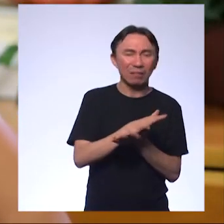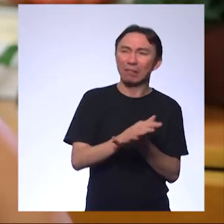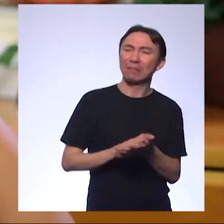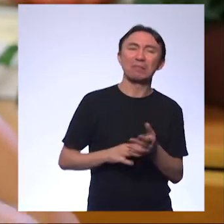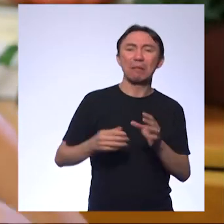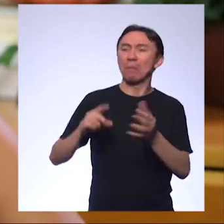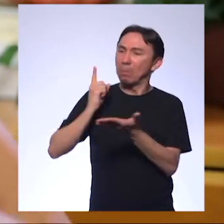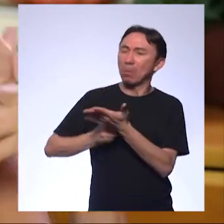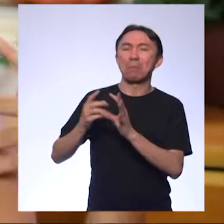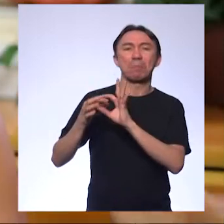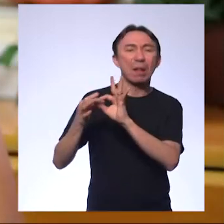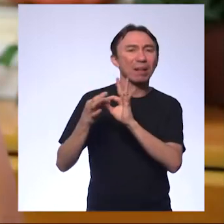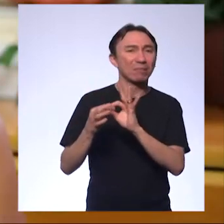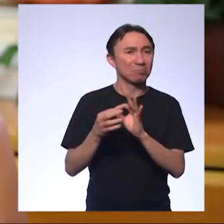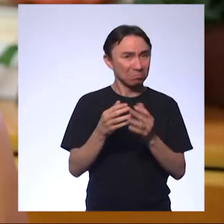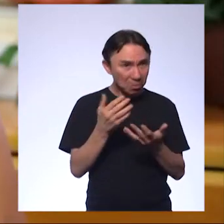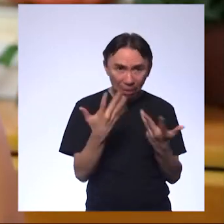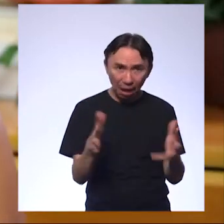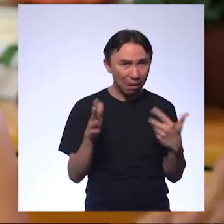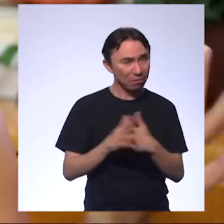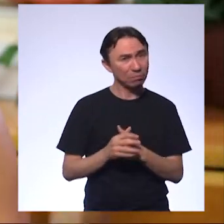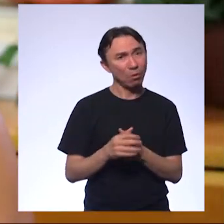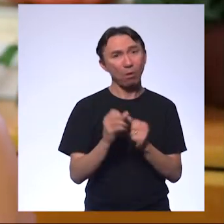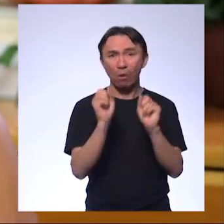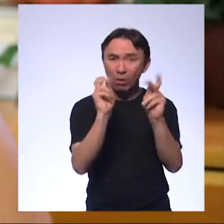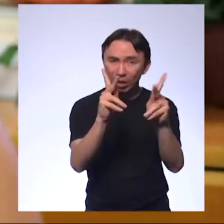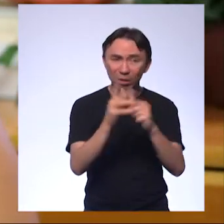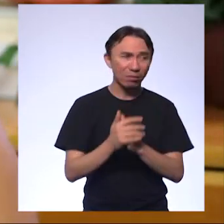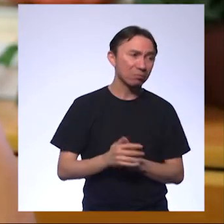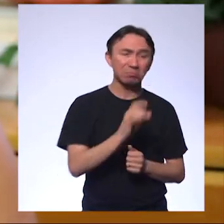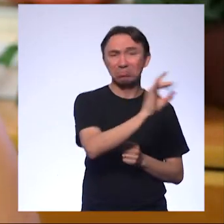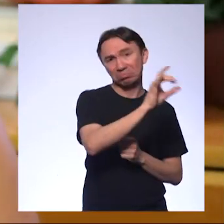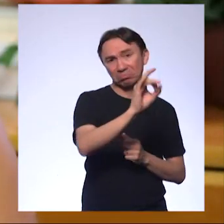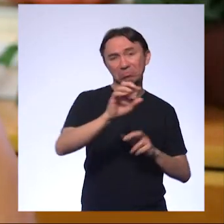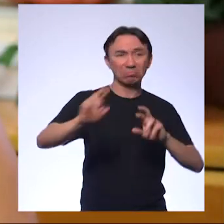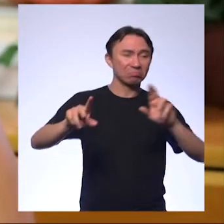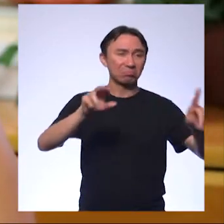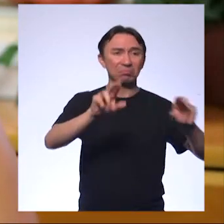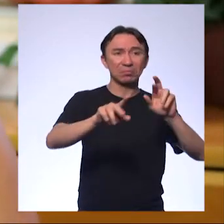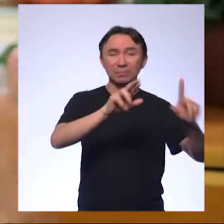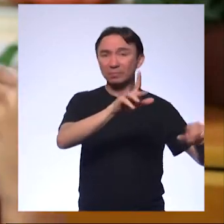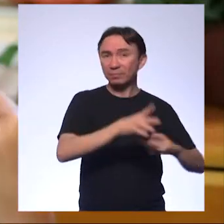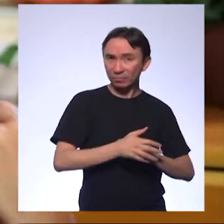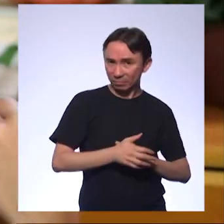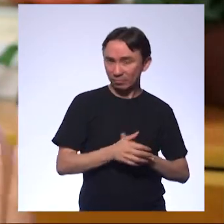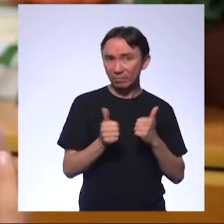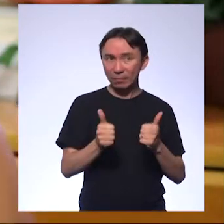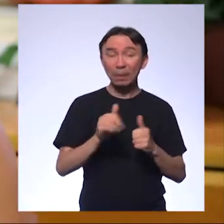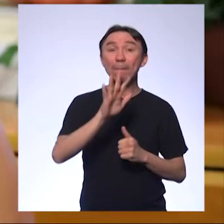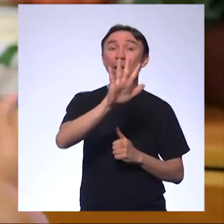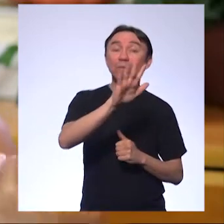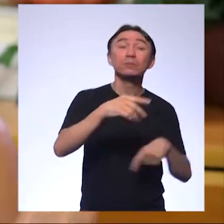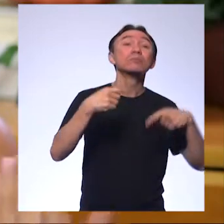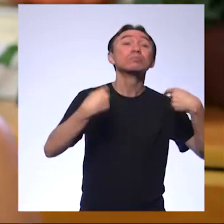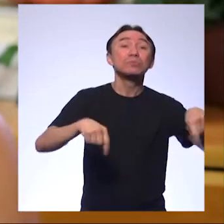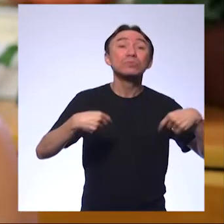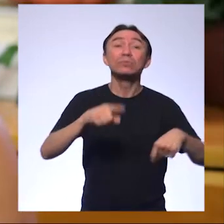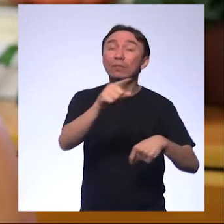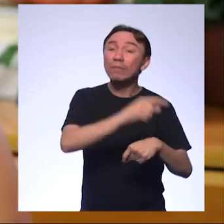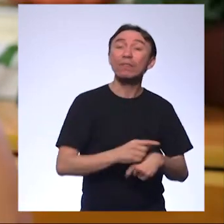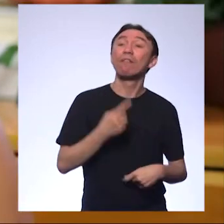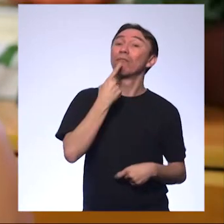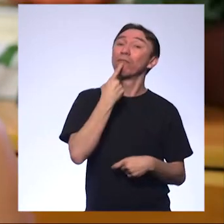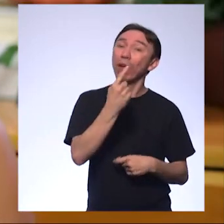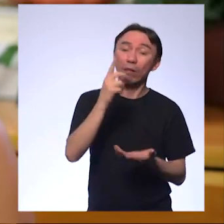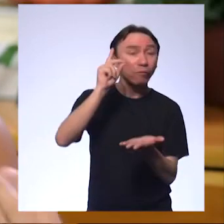seu tempo, cada um tem o seu tipo de relacionamento, enfim, não é essa a questão. A questão é, seja transparente, seja claro,